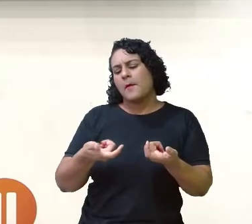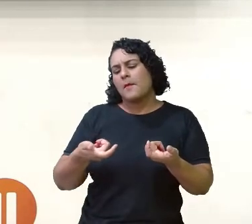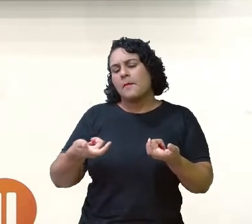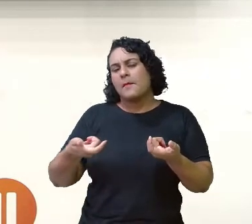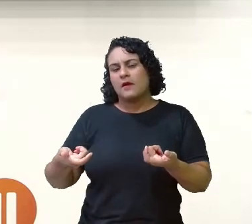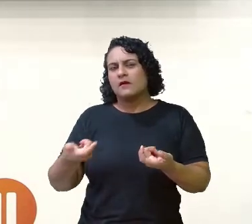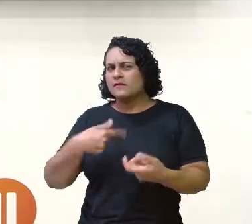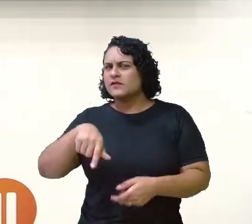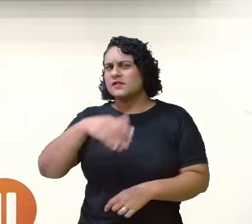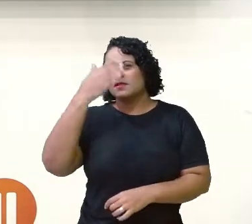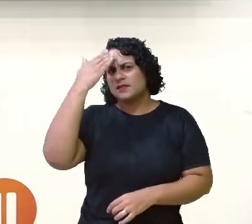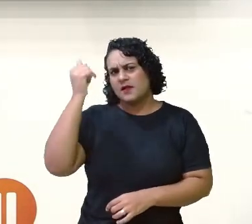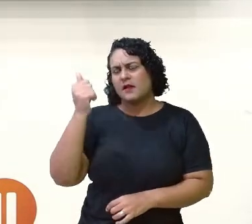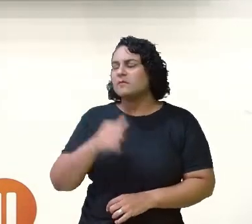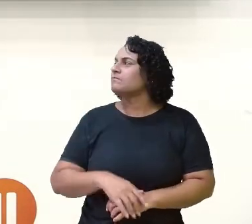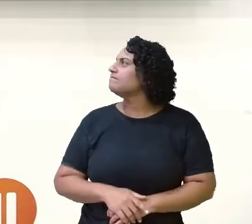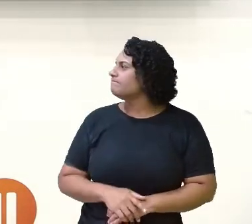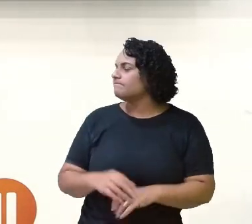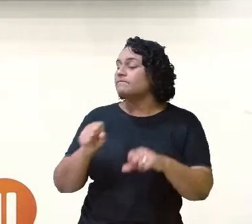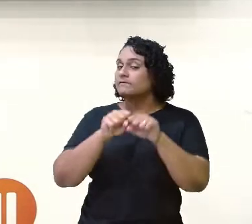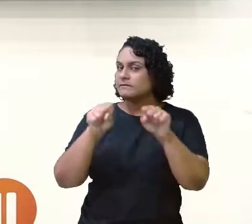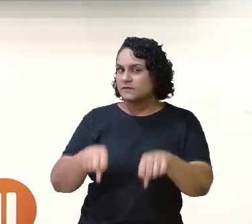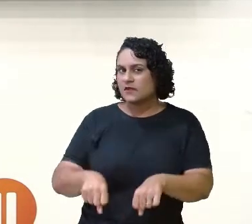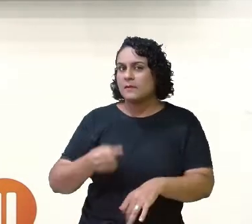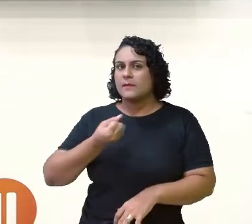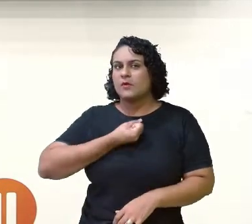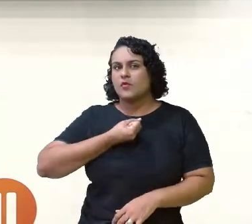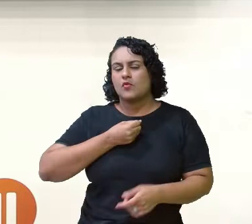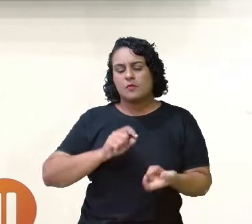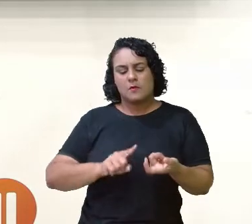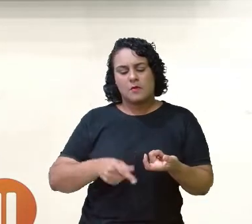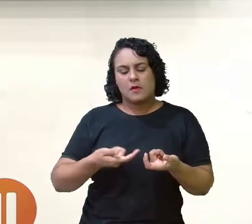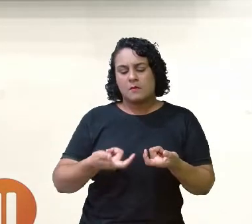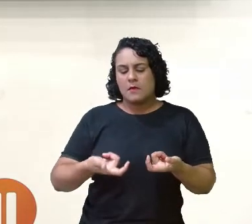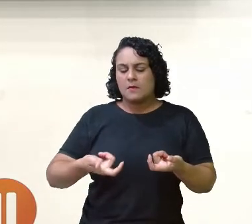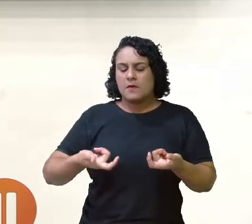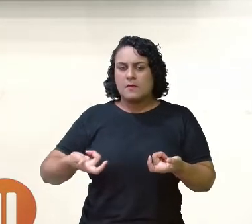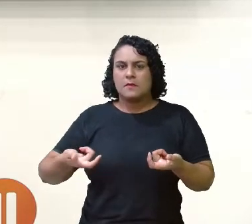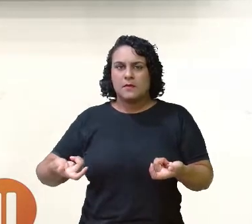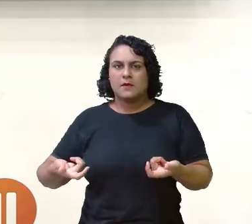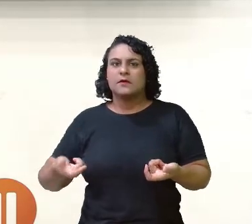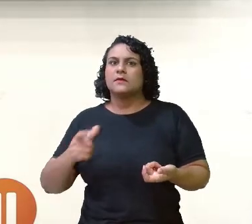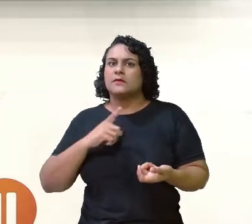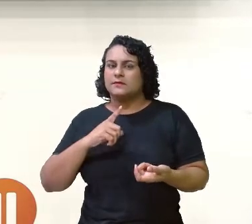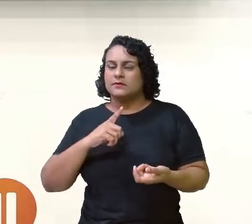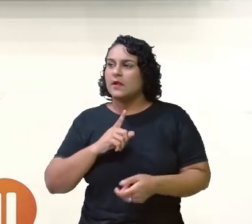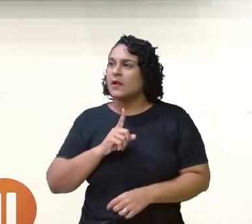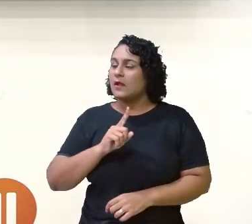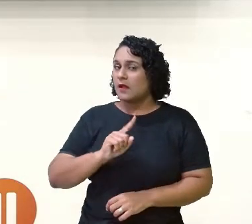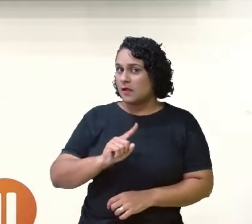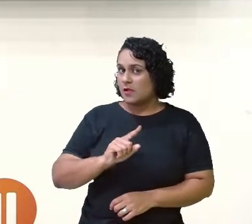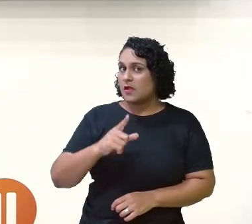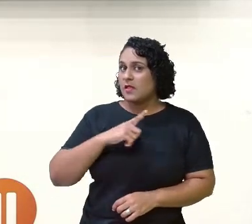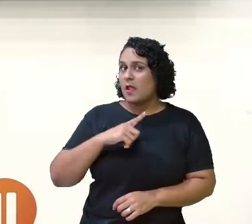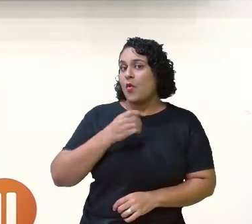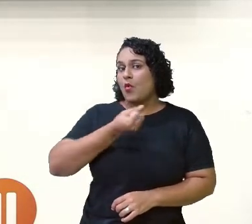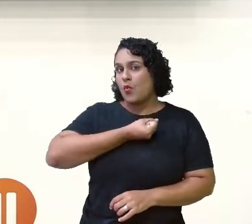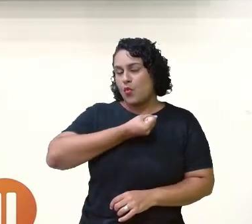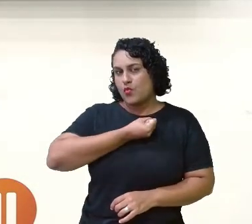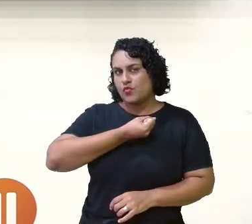que o sistema de numeração decimal, ele tem os